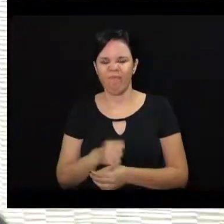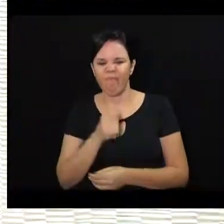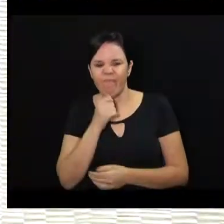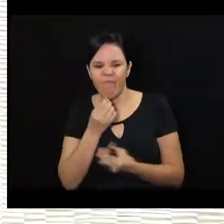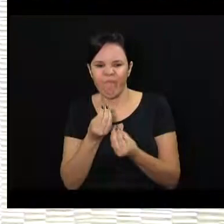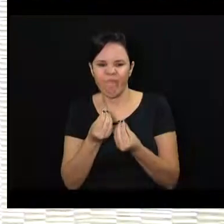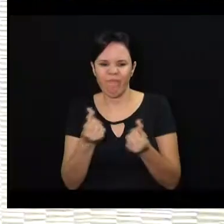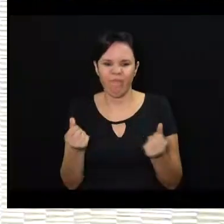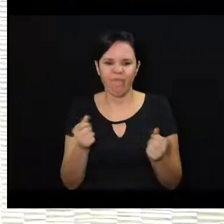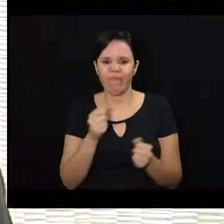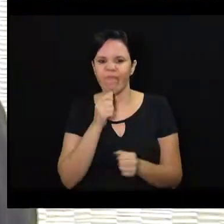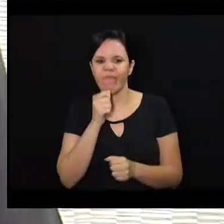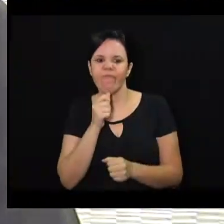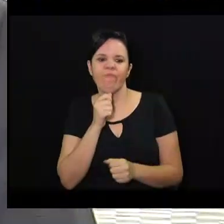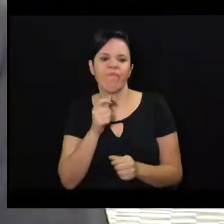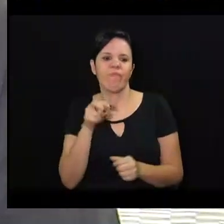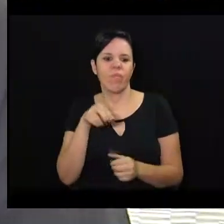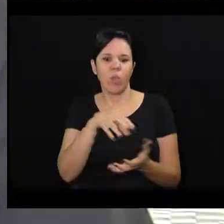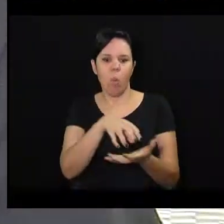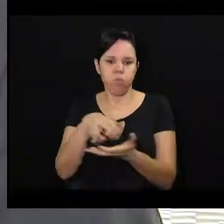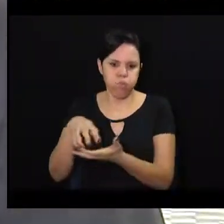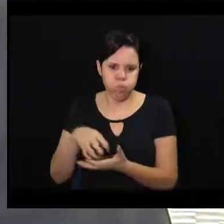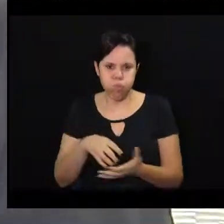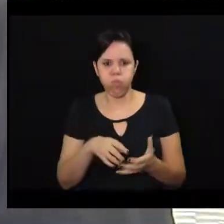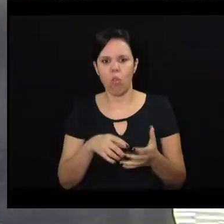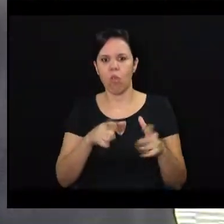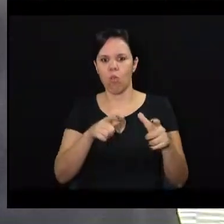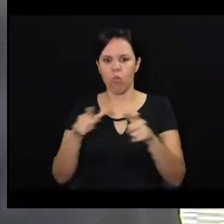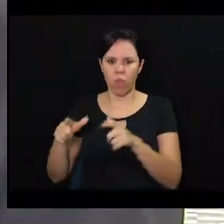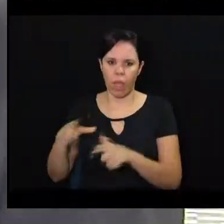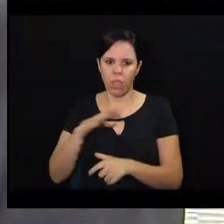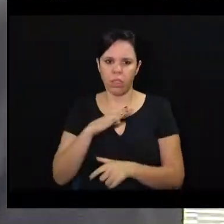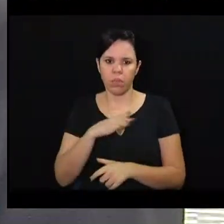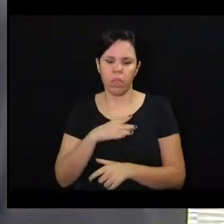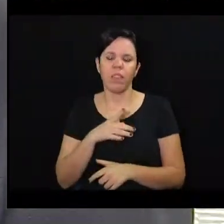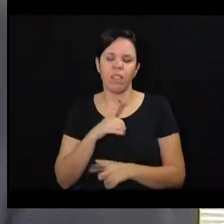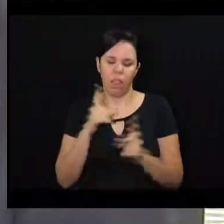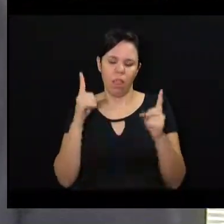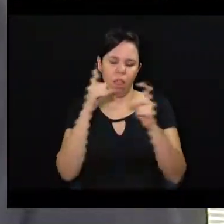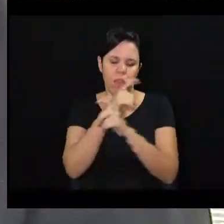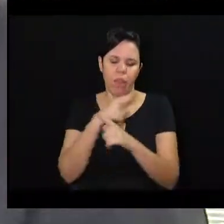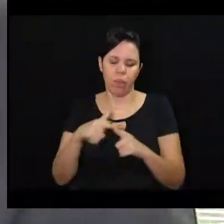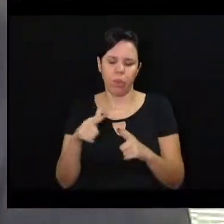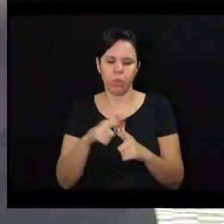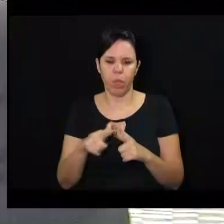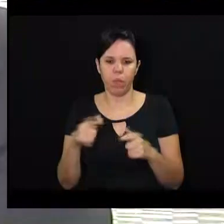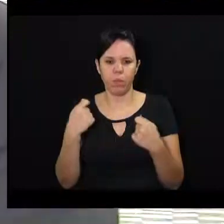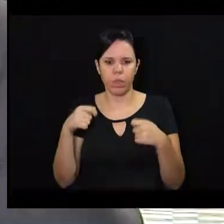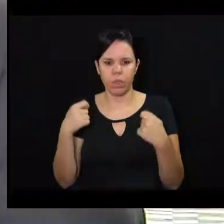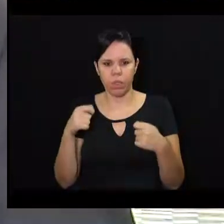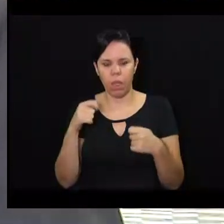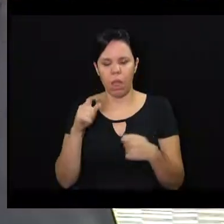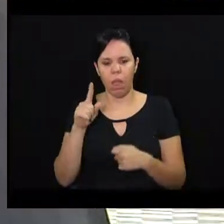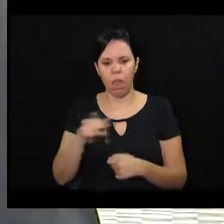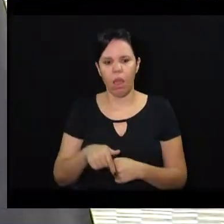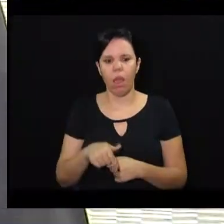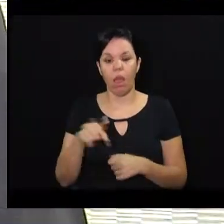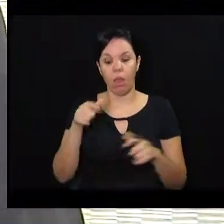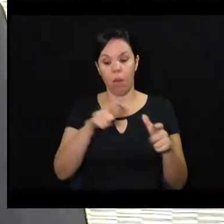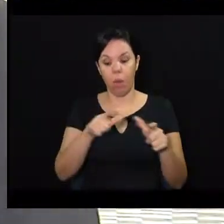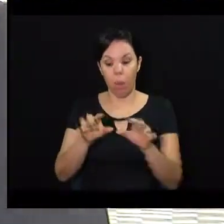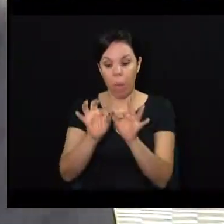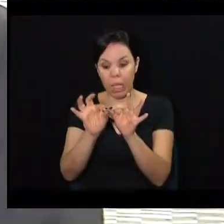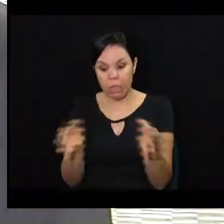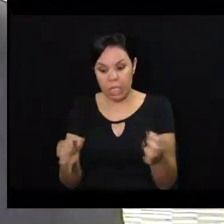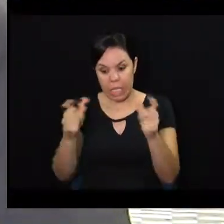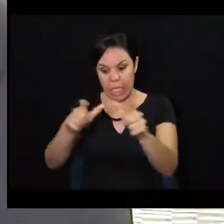nos grandes centros aqui do município nós não tenhamos dificuldade, mas a necessidade maior é na periferia da